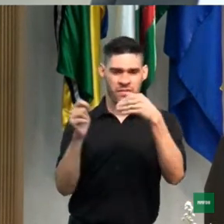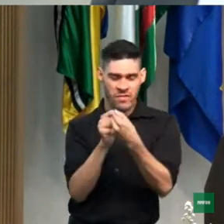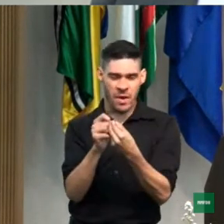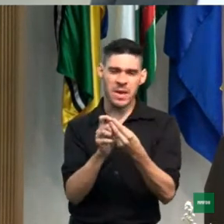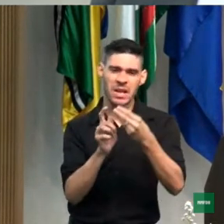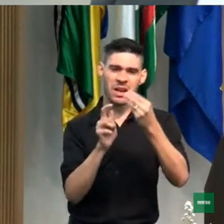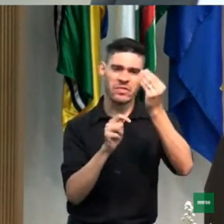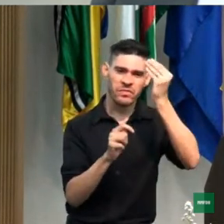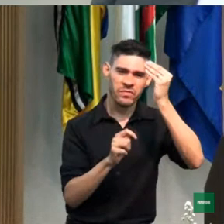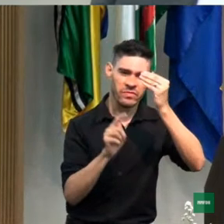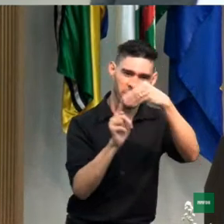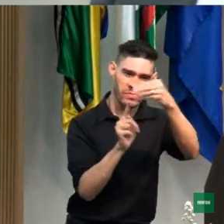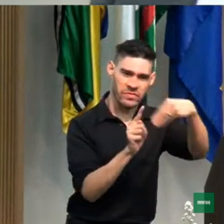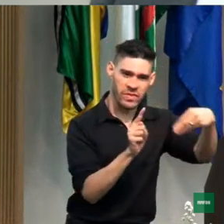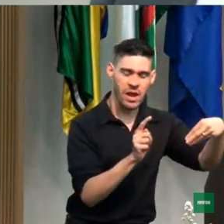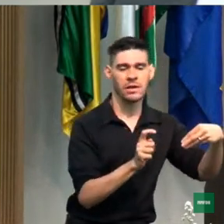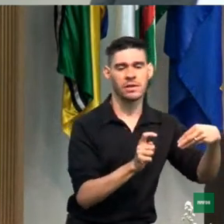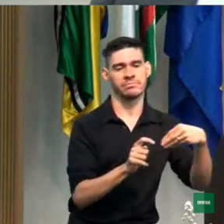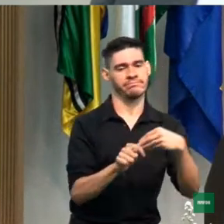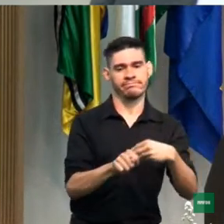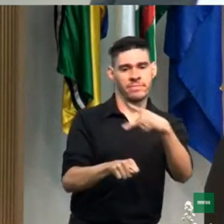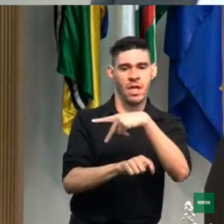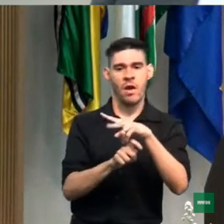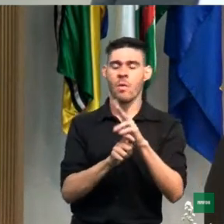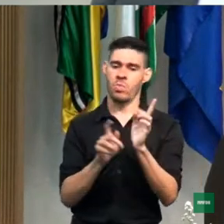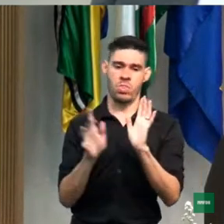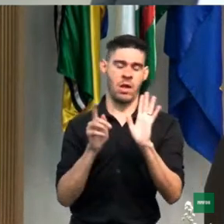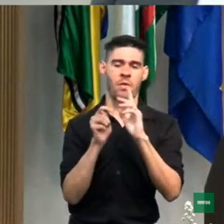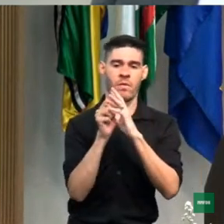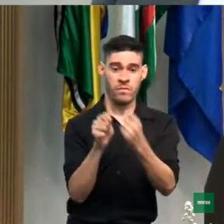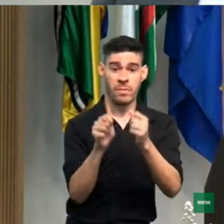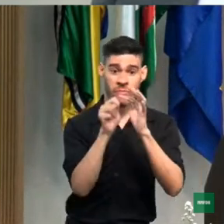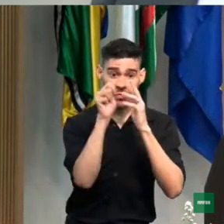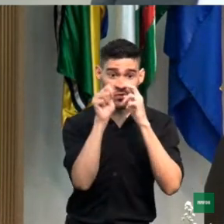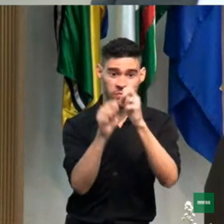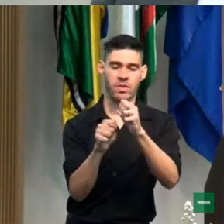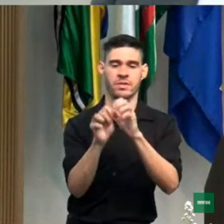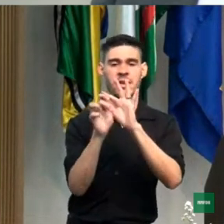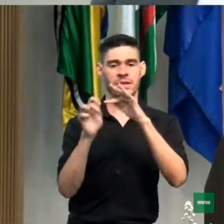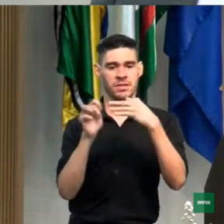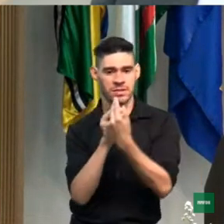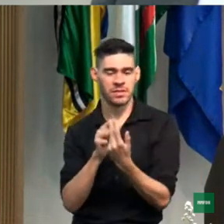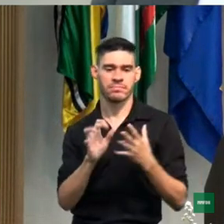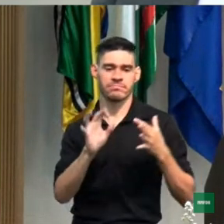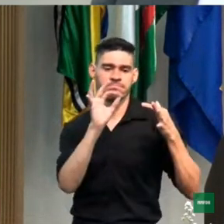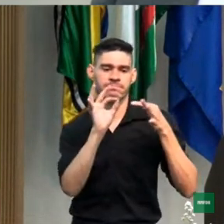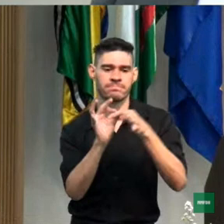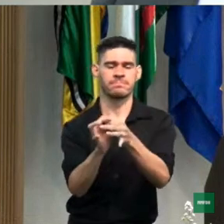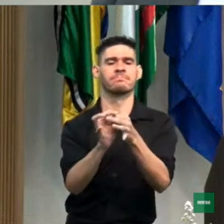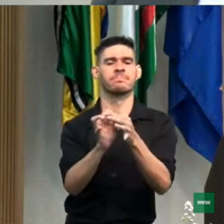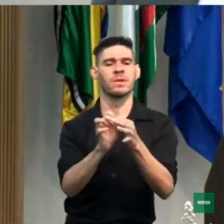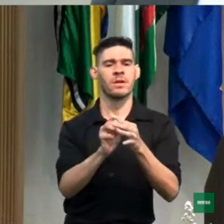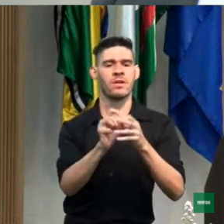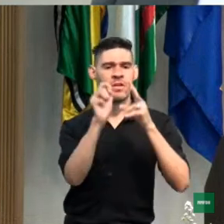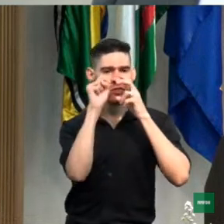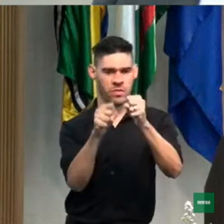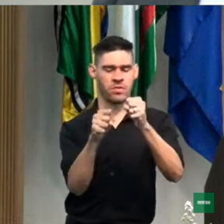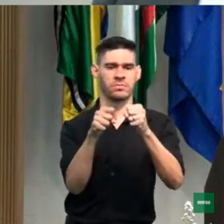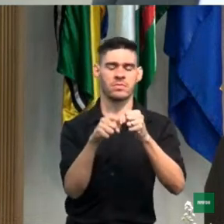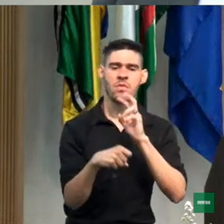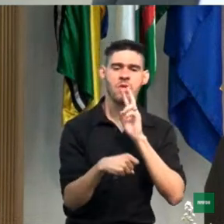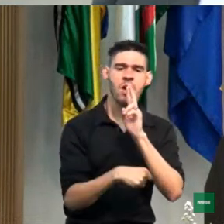Vamos fortalecer famílias. Vamos fortalecer vínculos. Gente, não tem outra resposta para essa